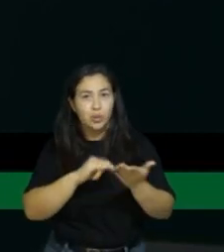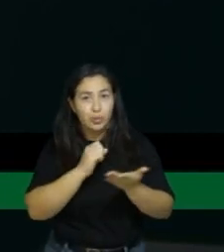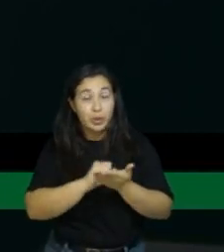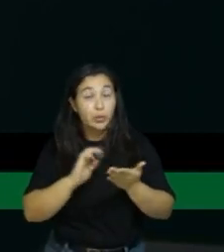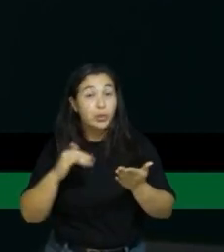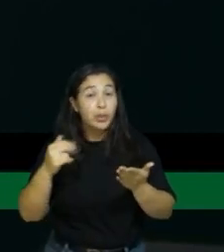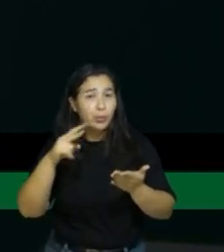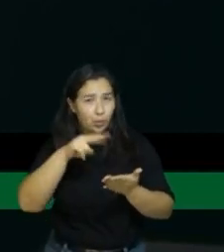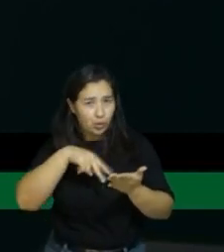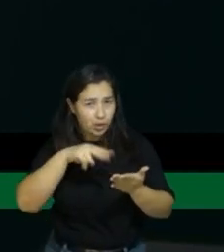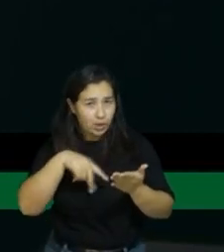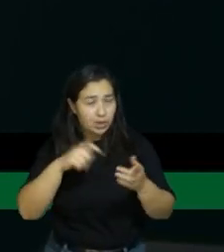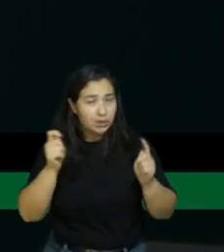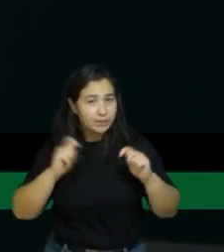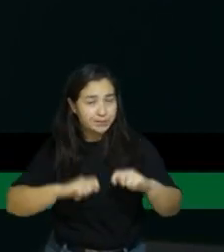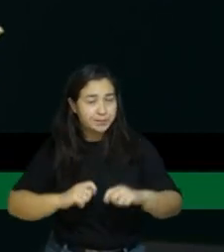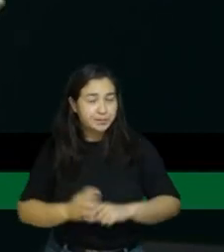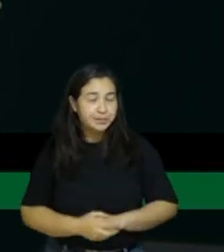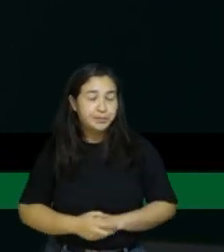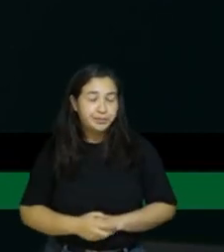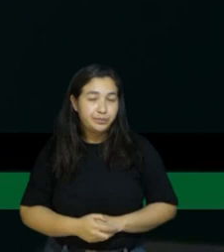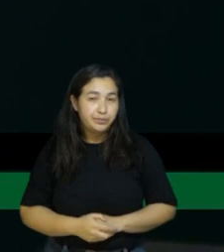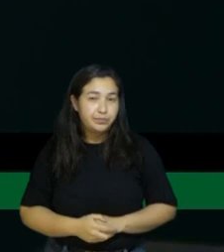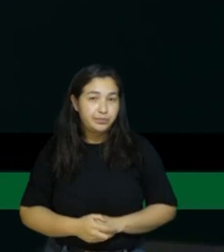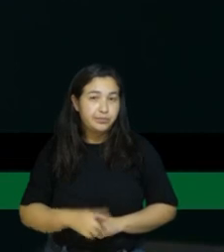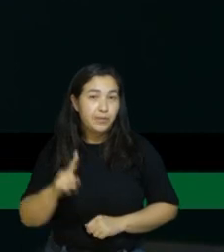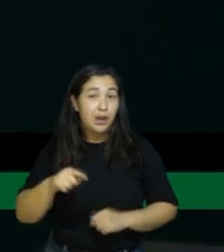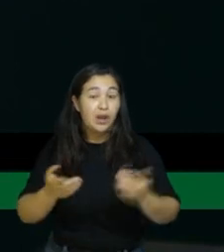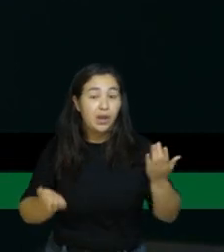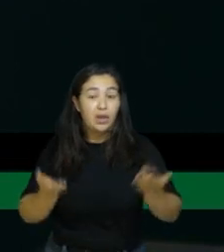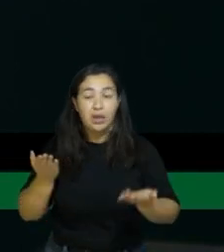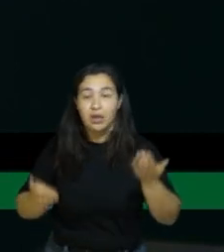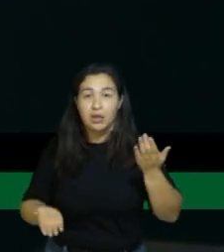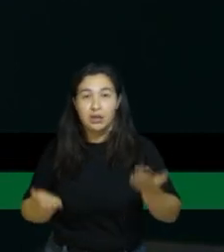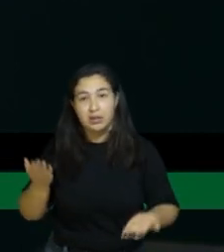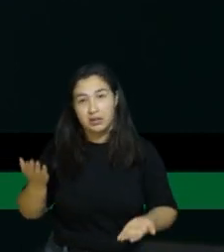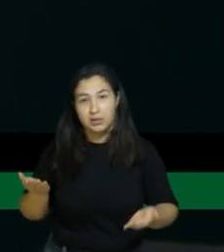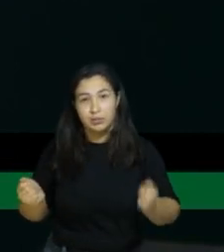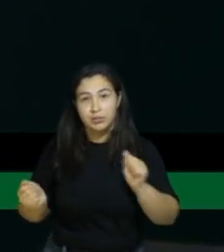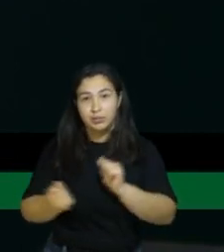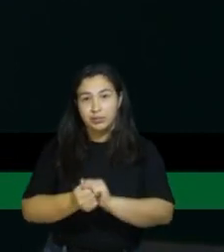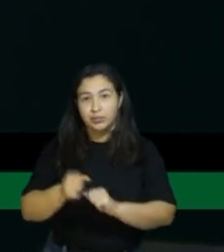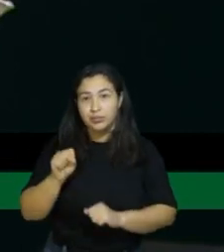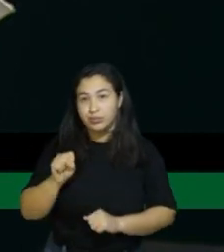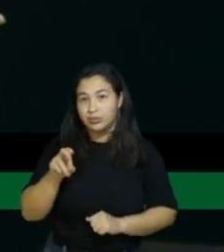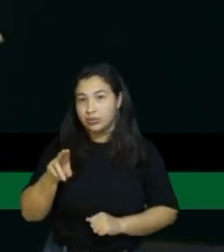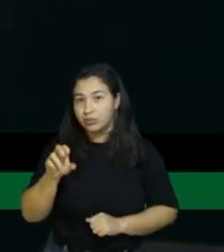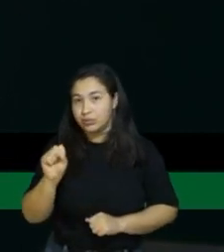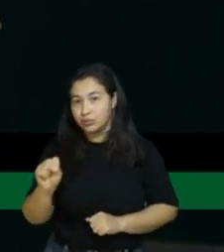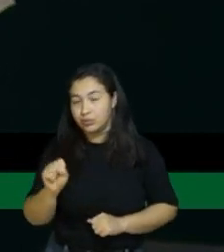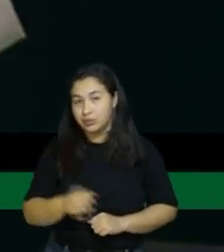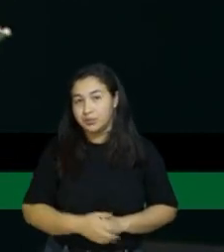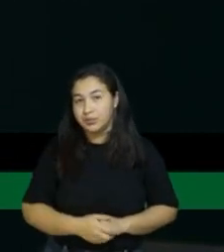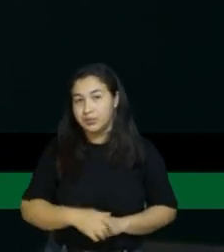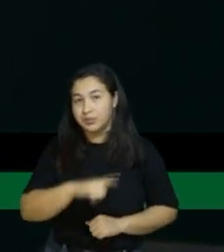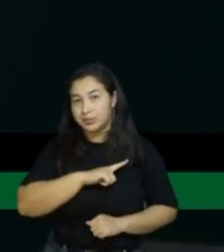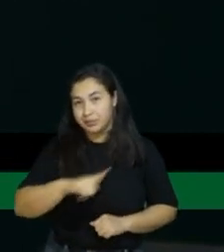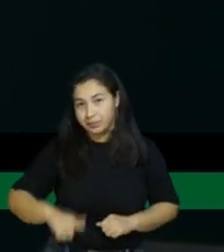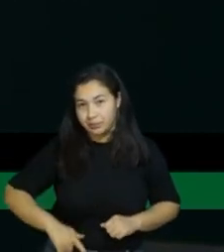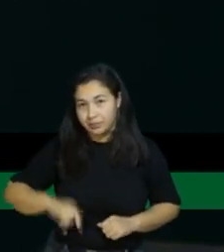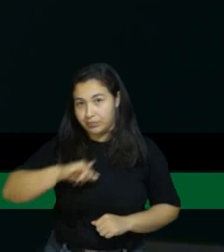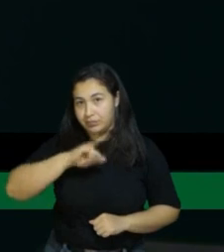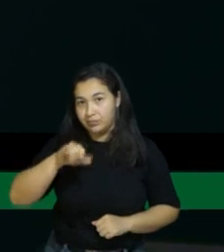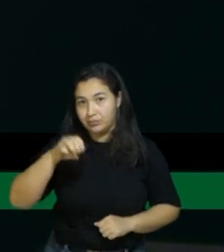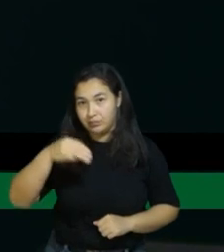documento essa demanda buscando reequilíbrio junto a tabela SUS do Governo do Estado Governador Jorginho Melo já está sabendo